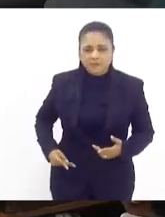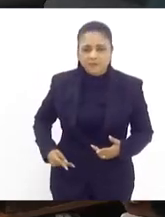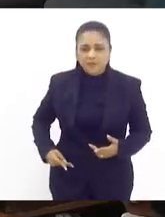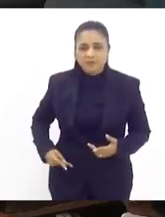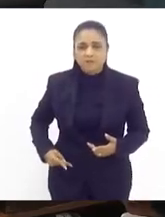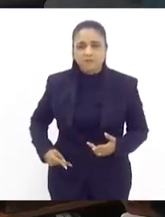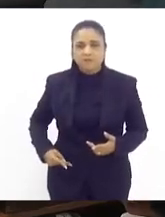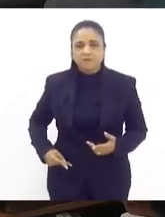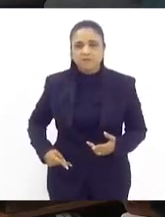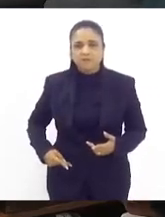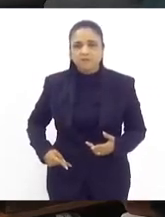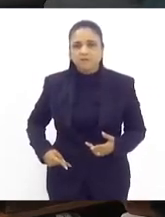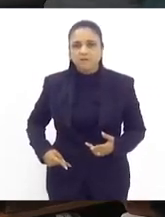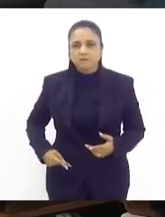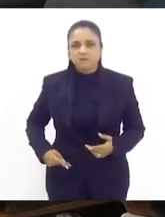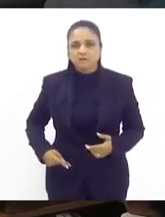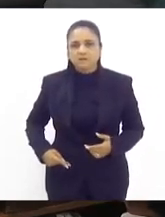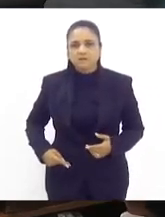Presidente.